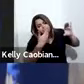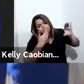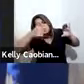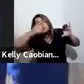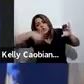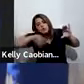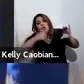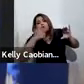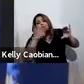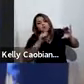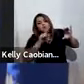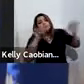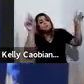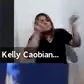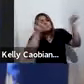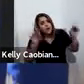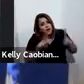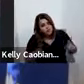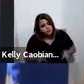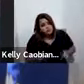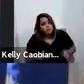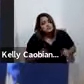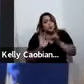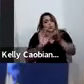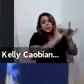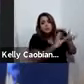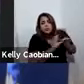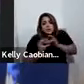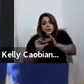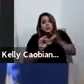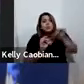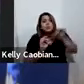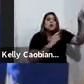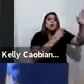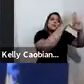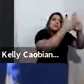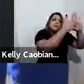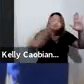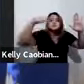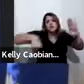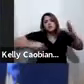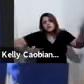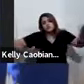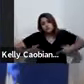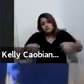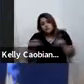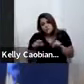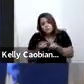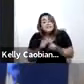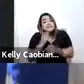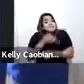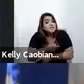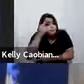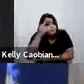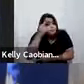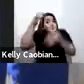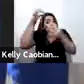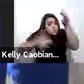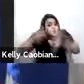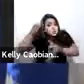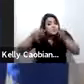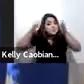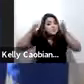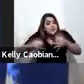uma forma harmônica, trazendo harmonia, trazendo justiça nessa relação entre empregador